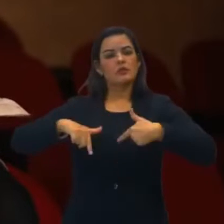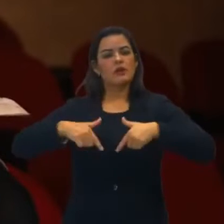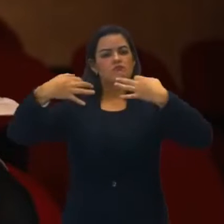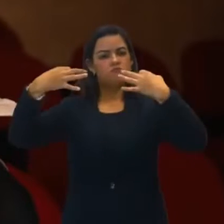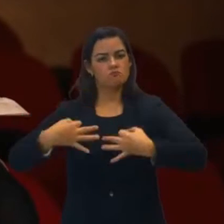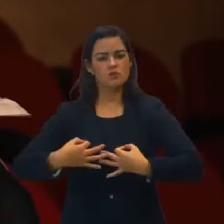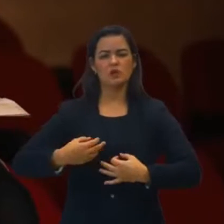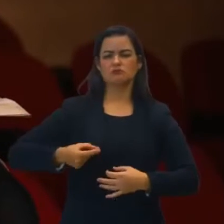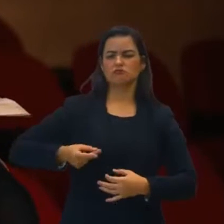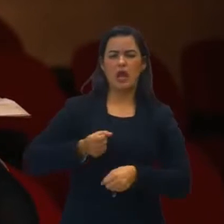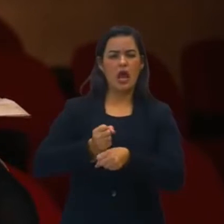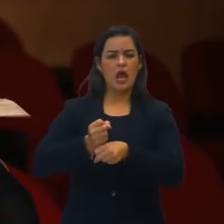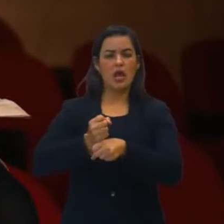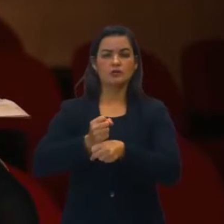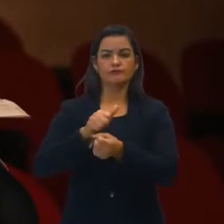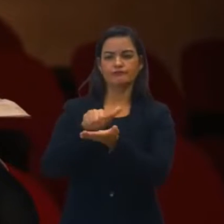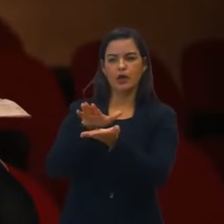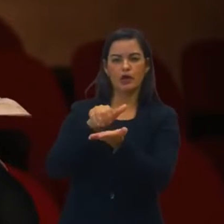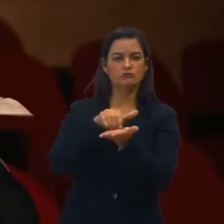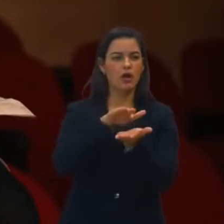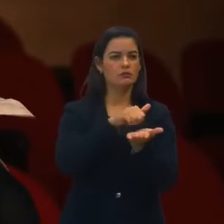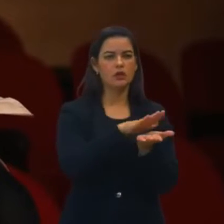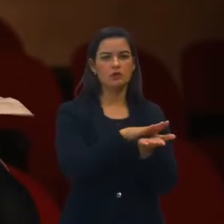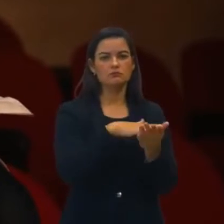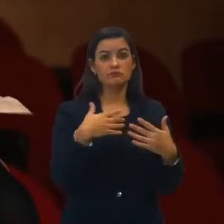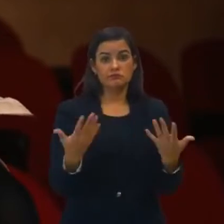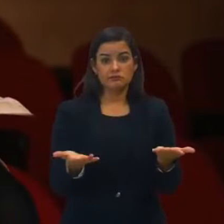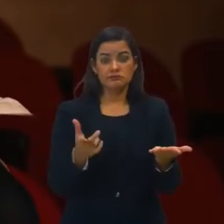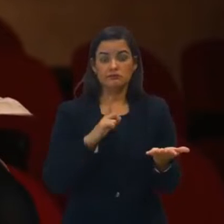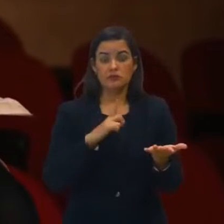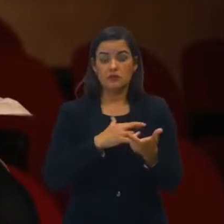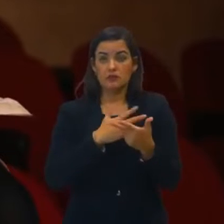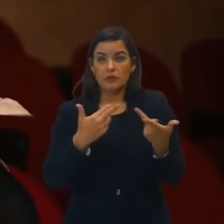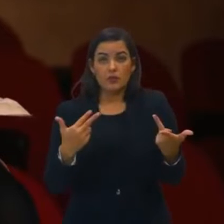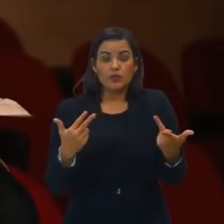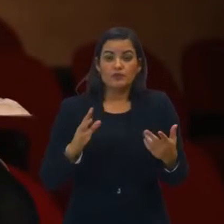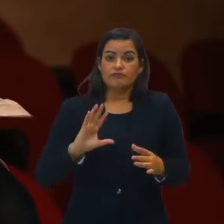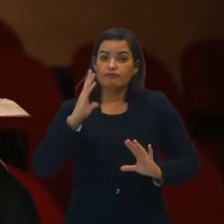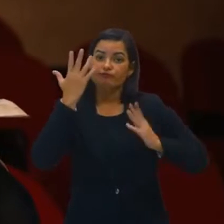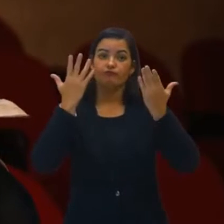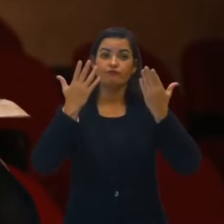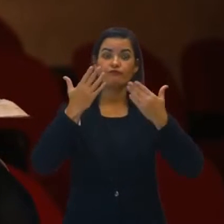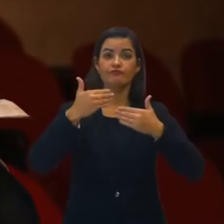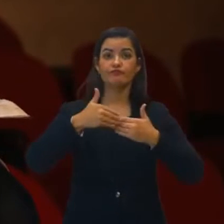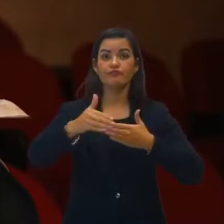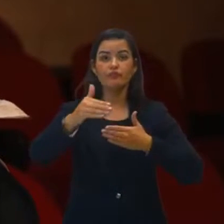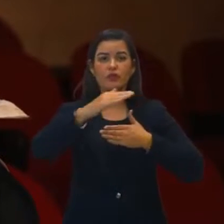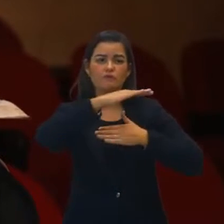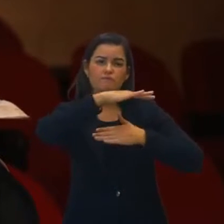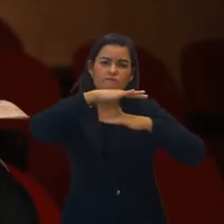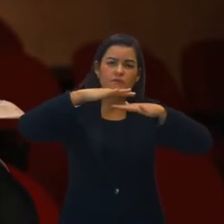estão sendo despedidos. Há um cenário sombrio, há um horizonte